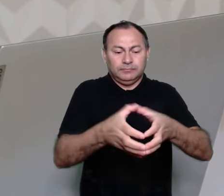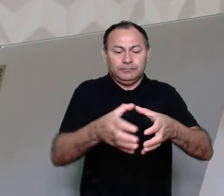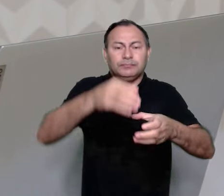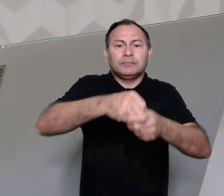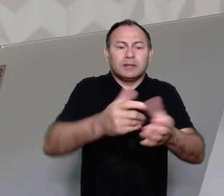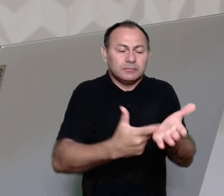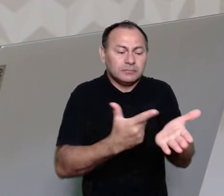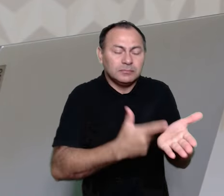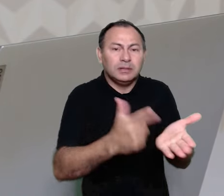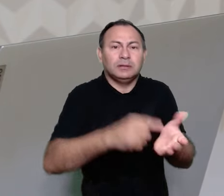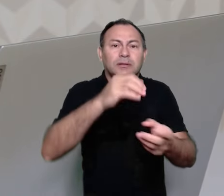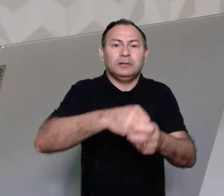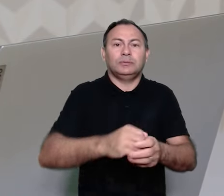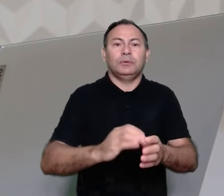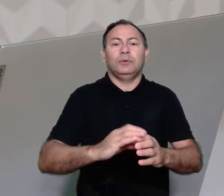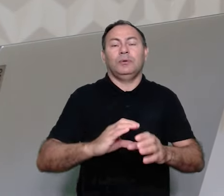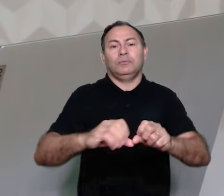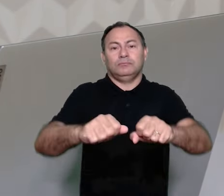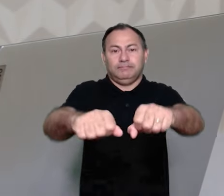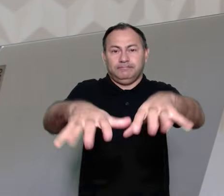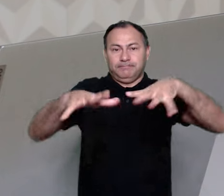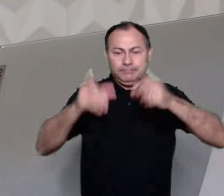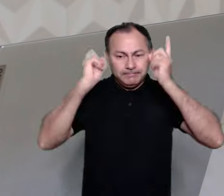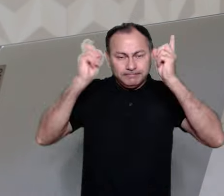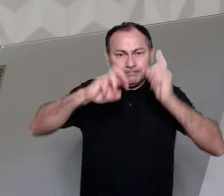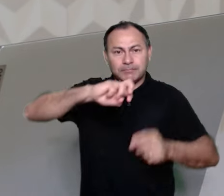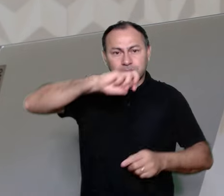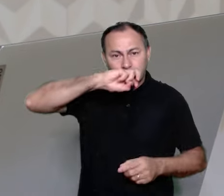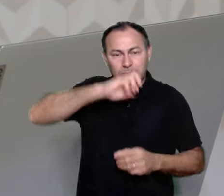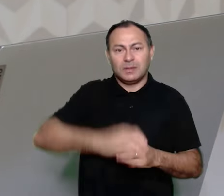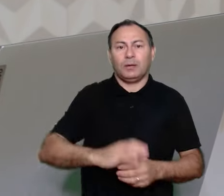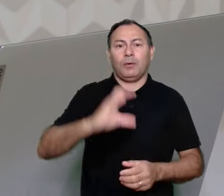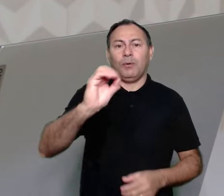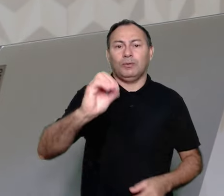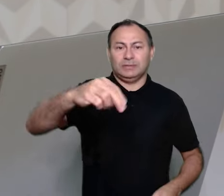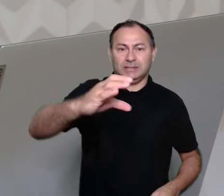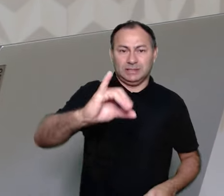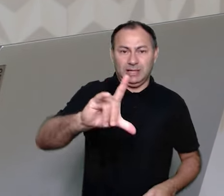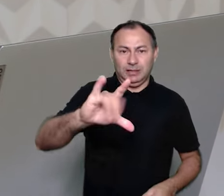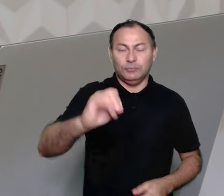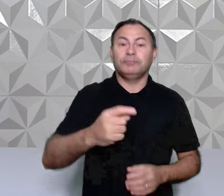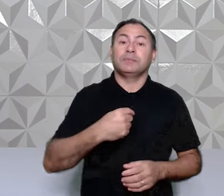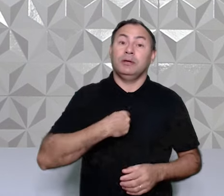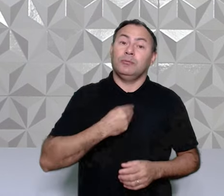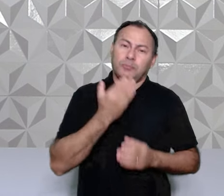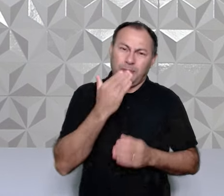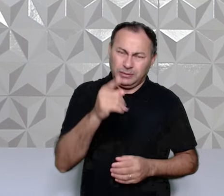coleção Cadernos do Concílio. Agora, o que eu indico para vocês?